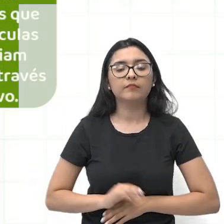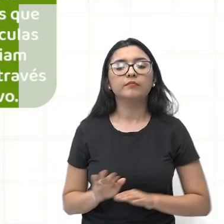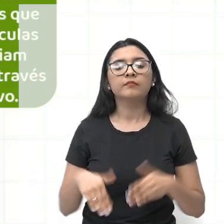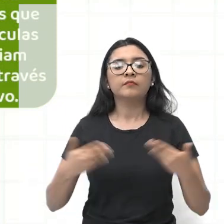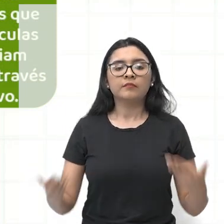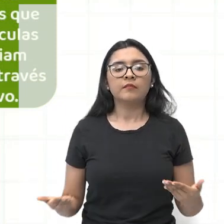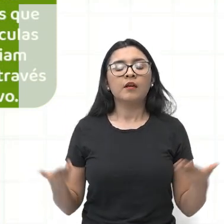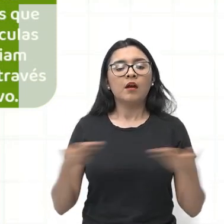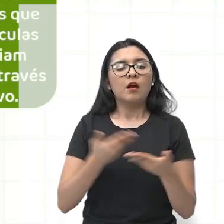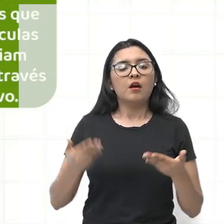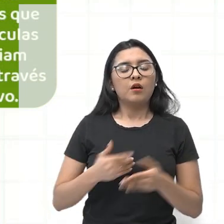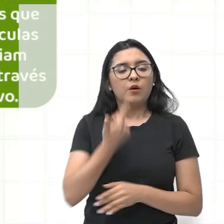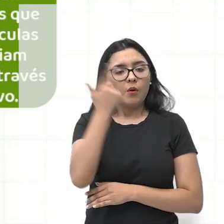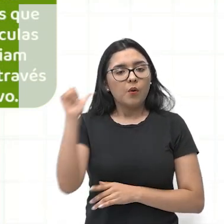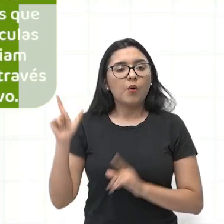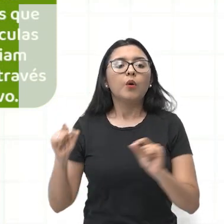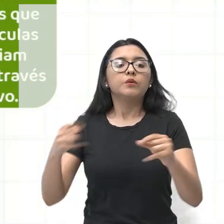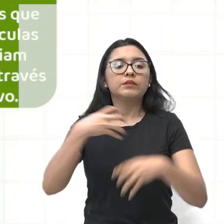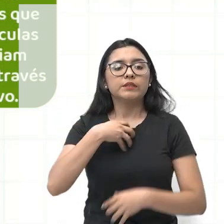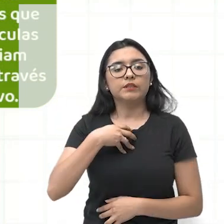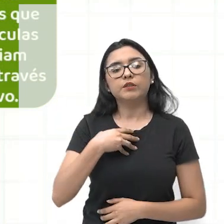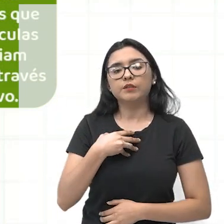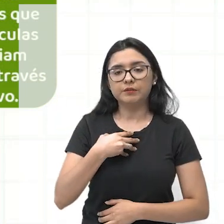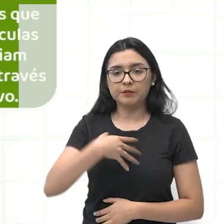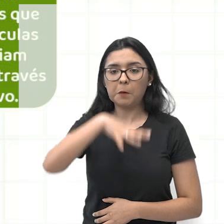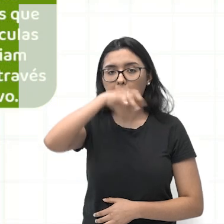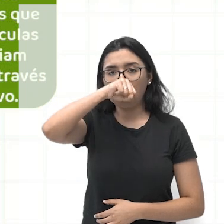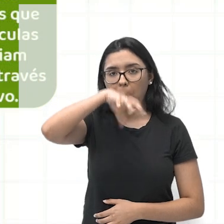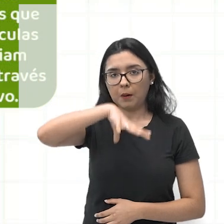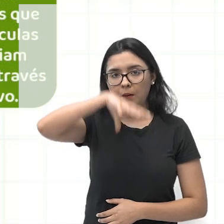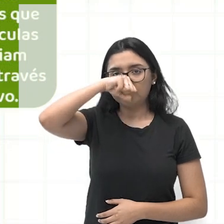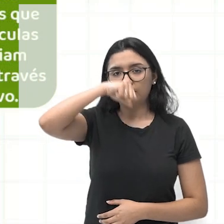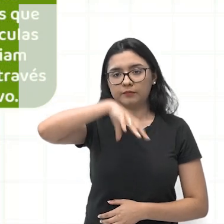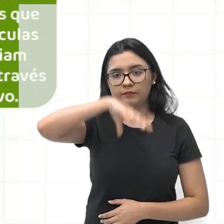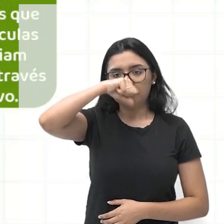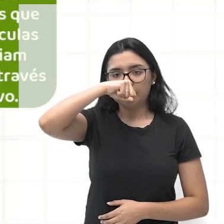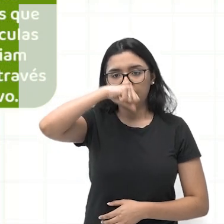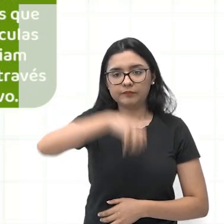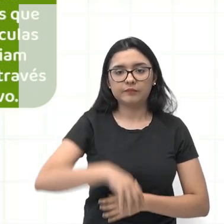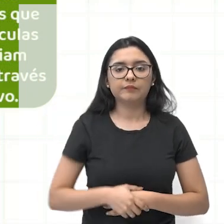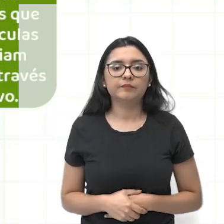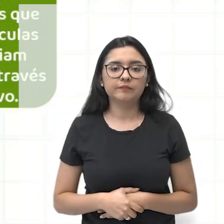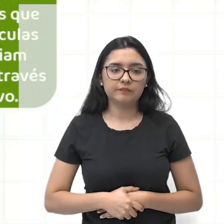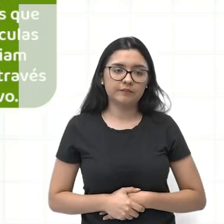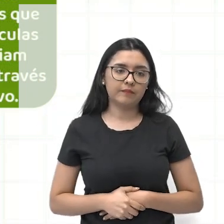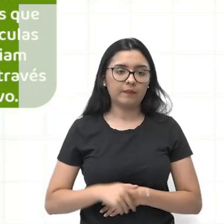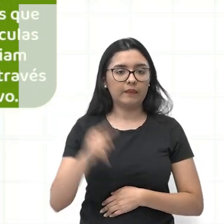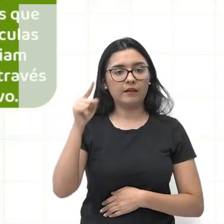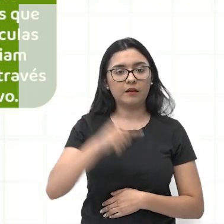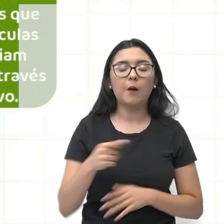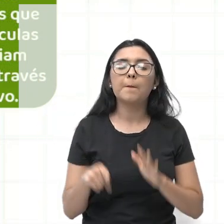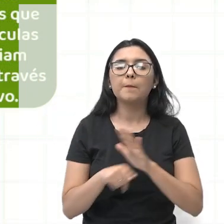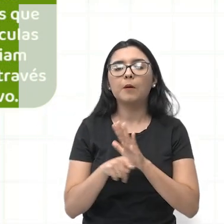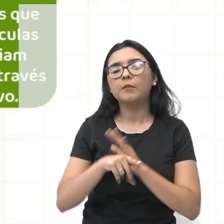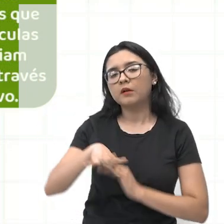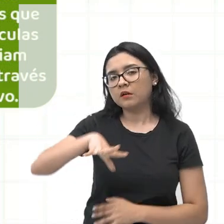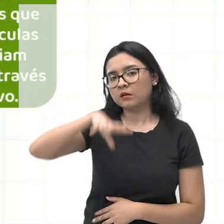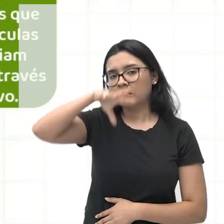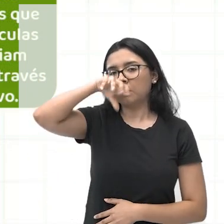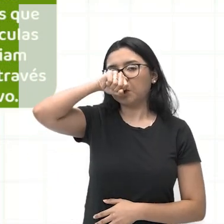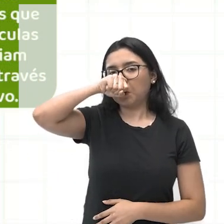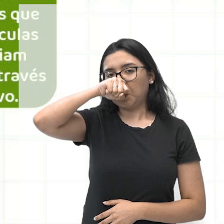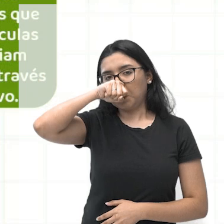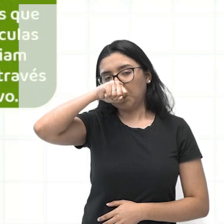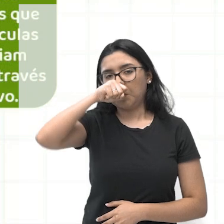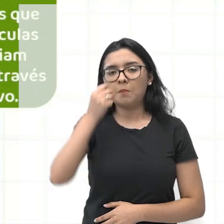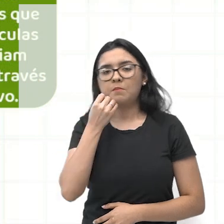Nós temos agora o olfato. O olfato é o sentido do cheiro e